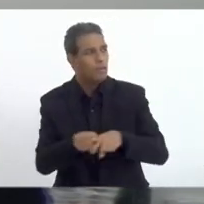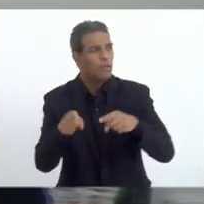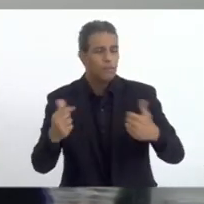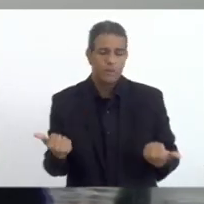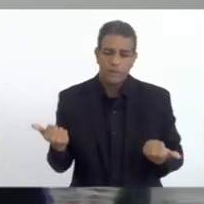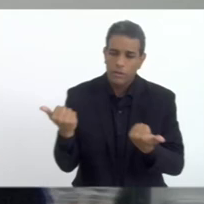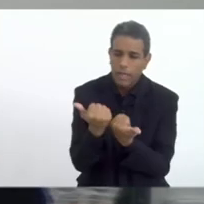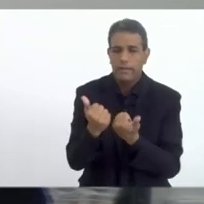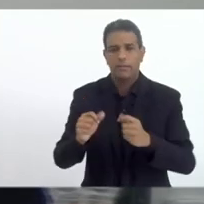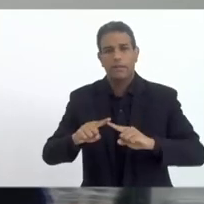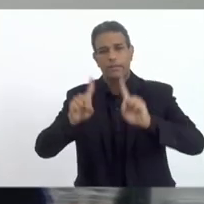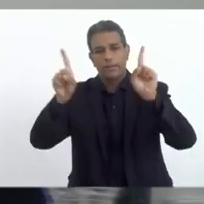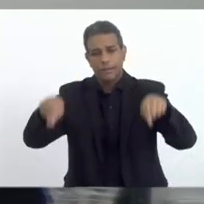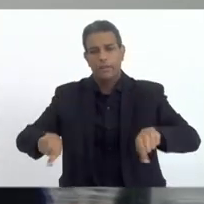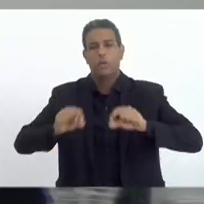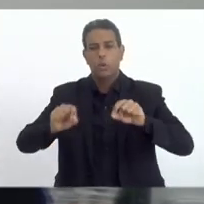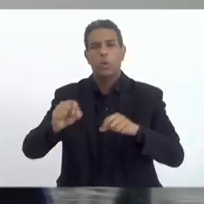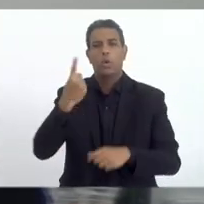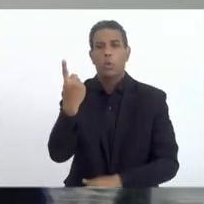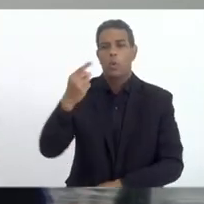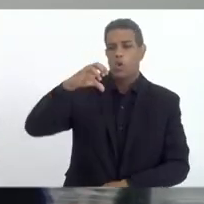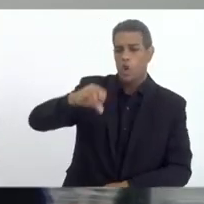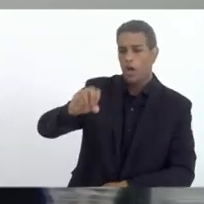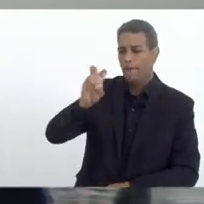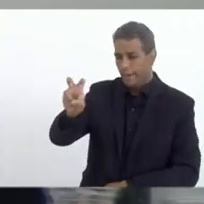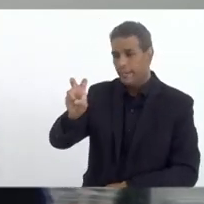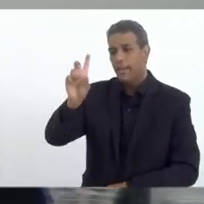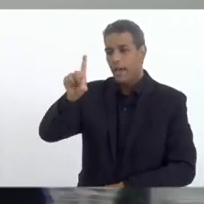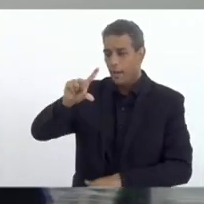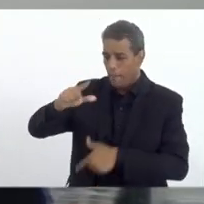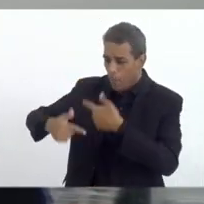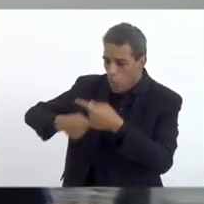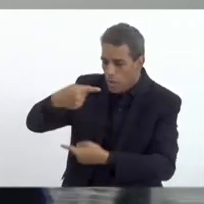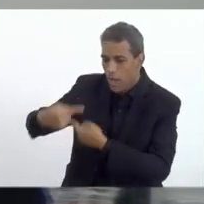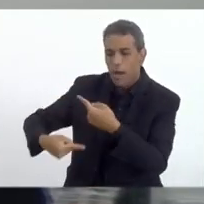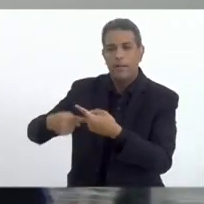endossada aí na Lei Complementar 195. Tá? Então, isso é uma mudança